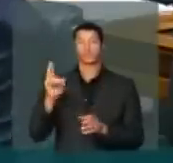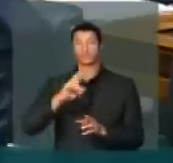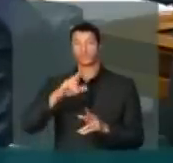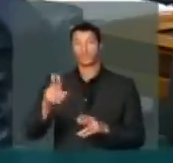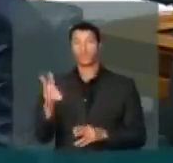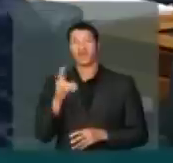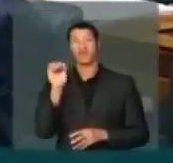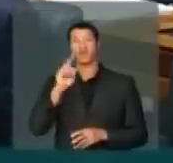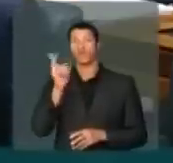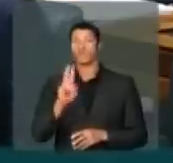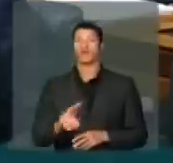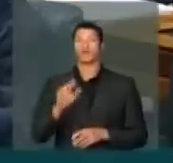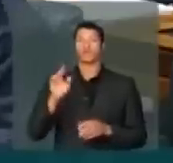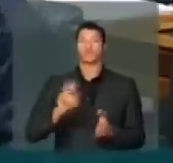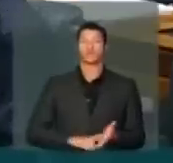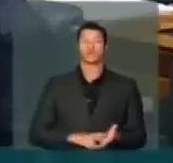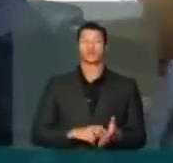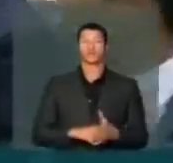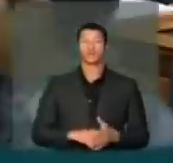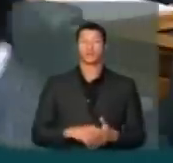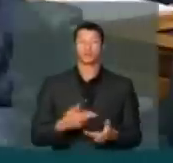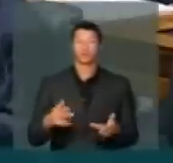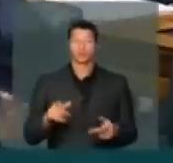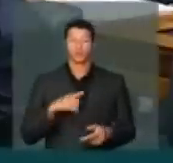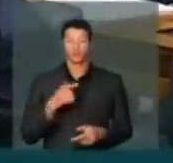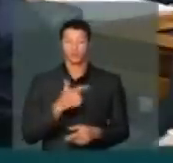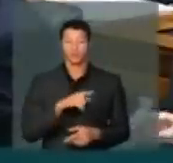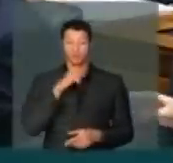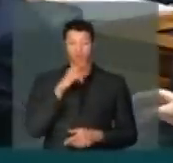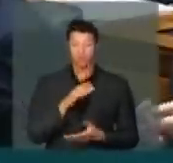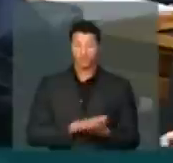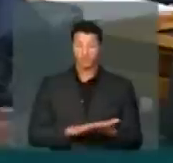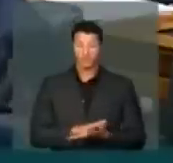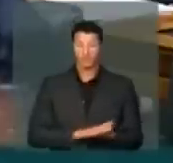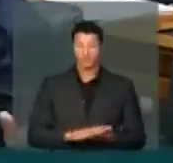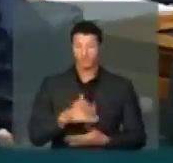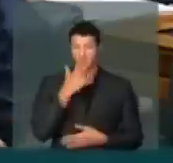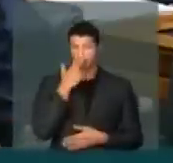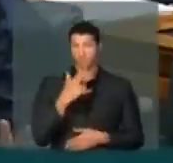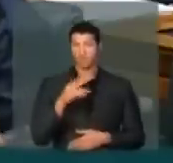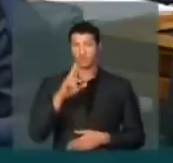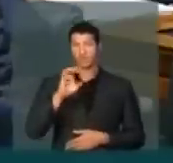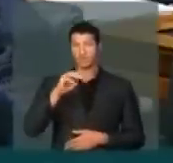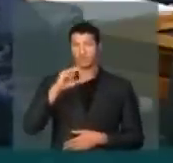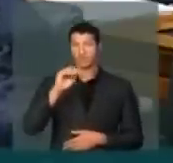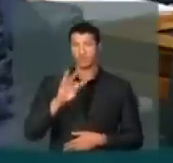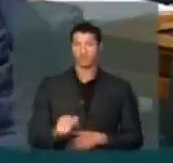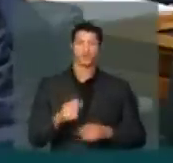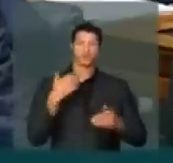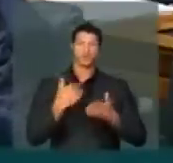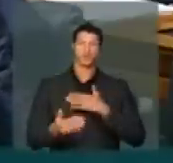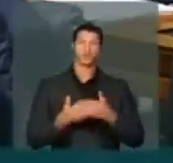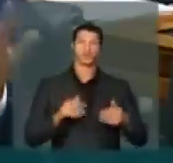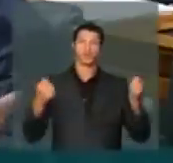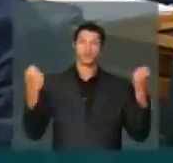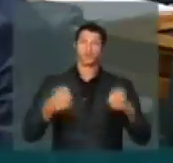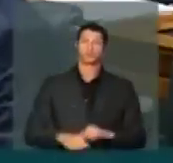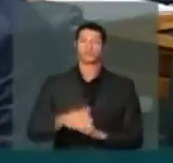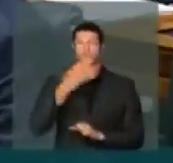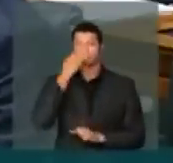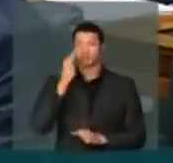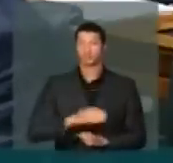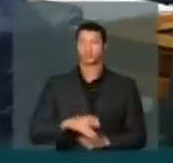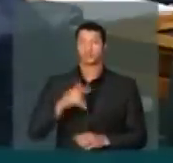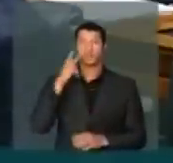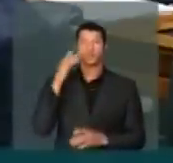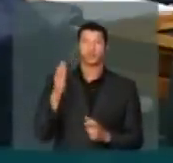não vale a pena votar. Aqui nesse momento eu não tenho dúvida, eu acho muito remota qualquer possibilidade de rejeição